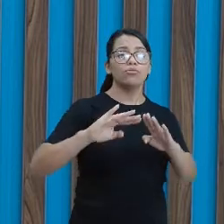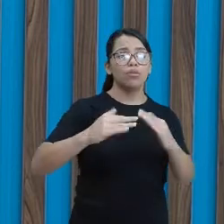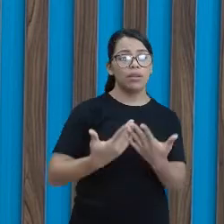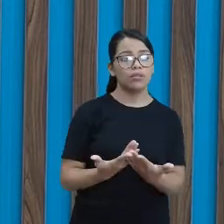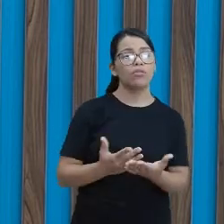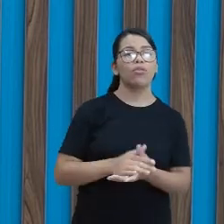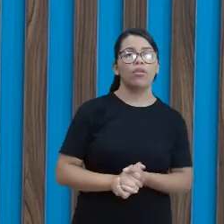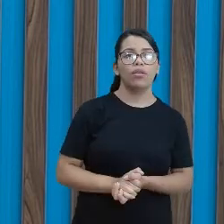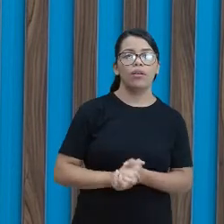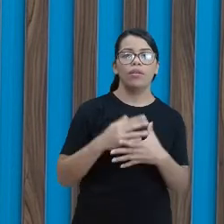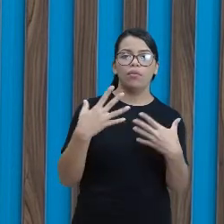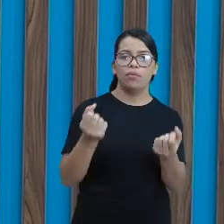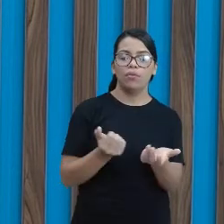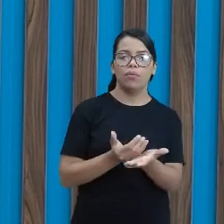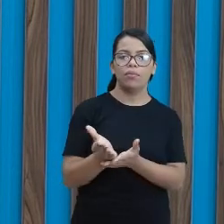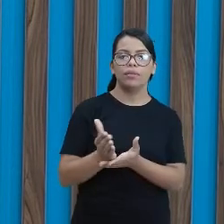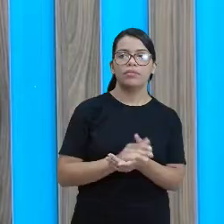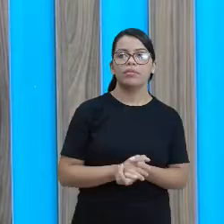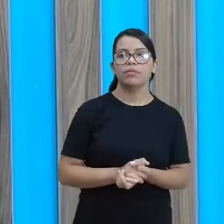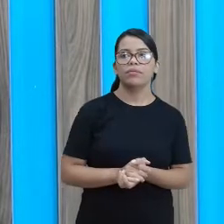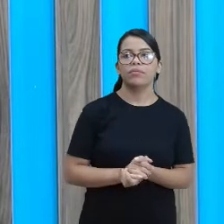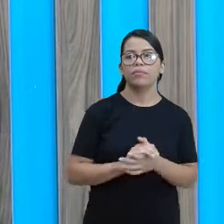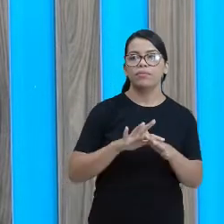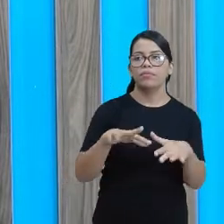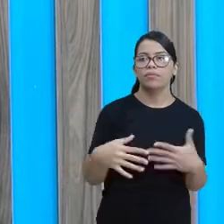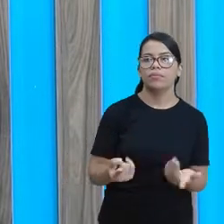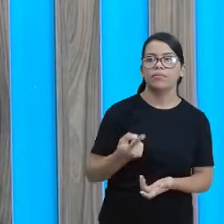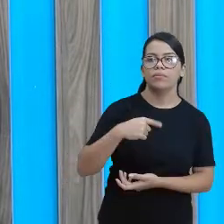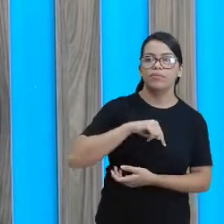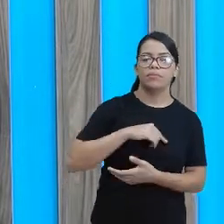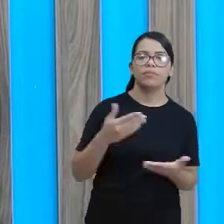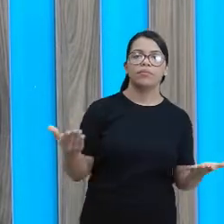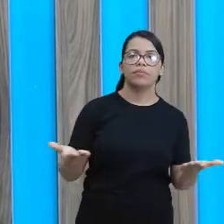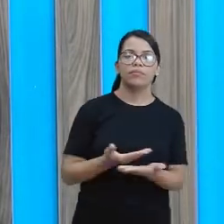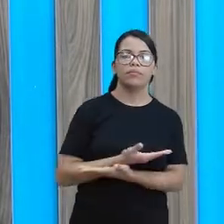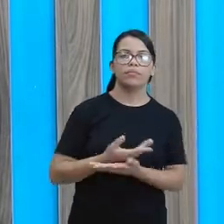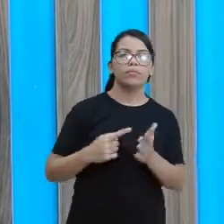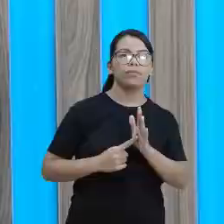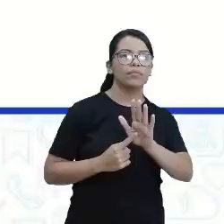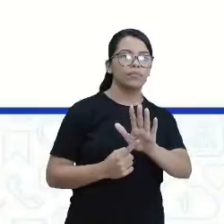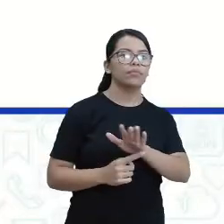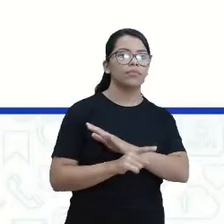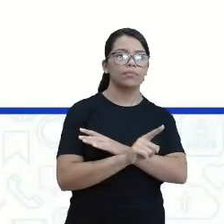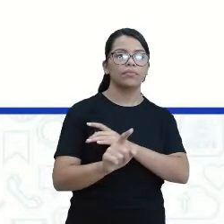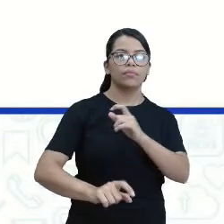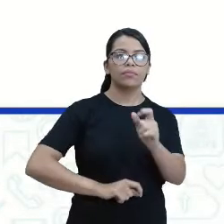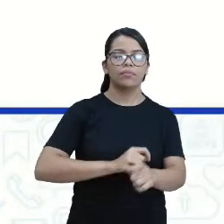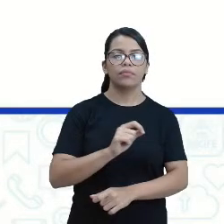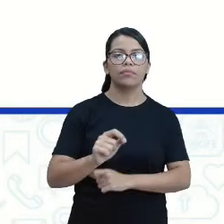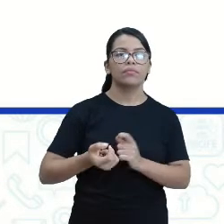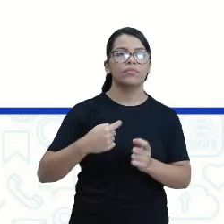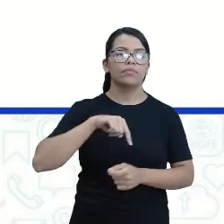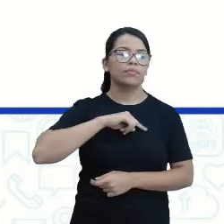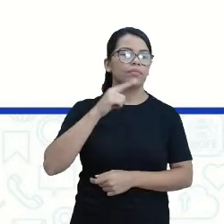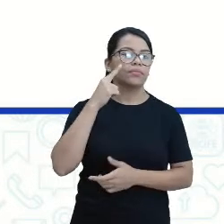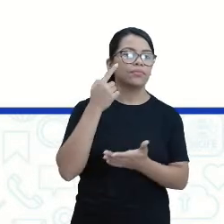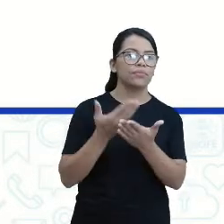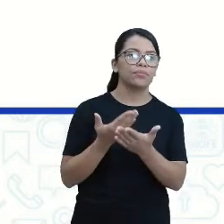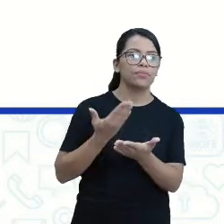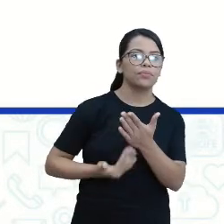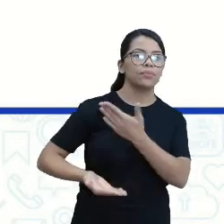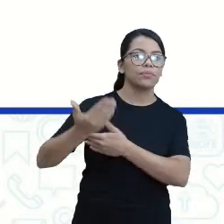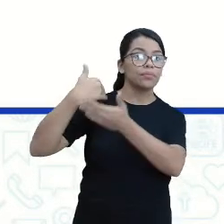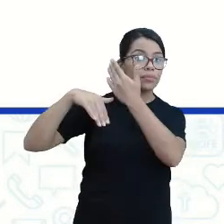pessoal? Vamos lá, Carol? Vamos lá e a gente vai agora mostrar para vocês o que a gente viu na aula passada, né,